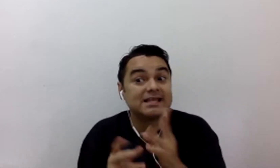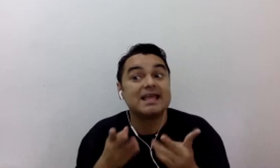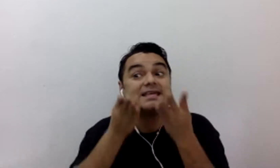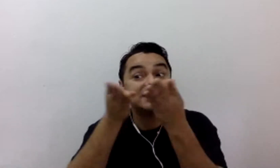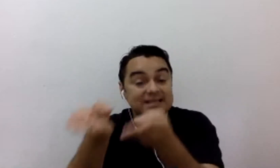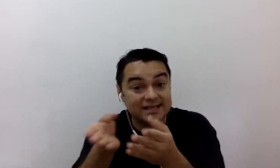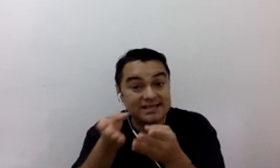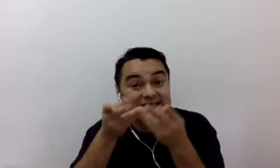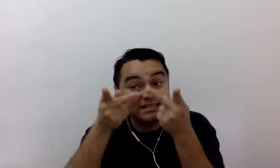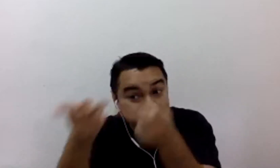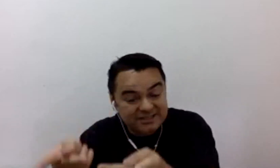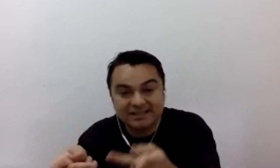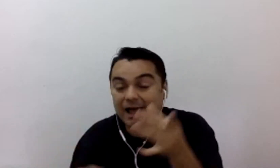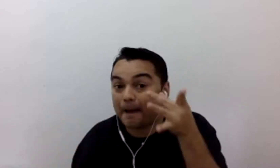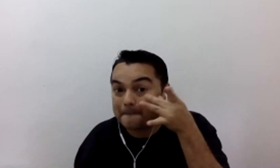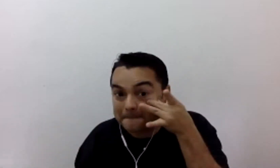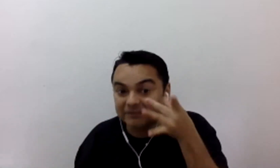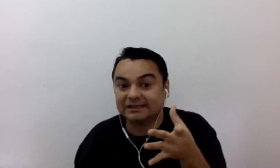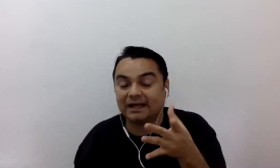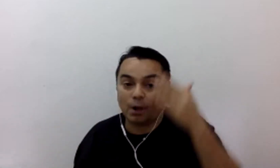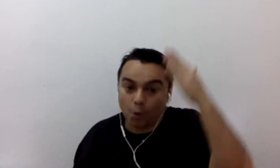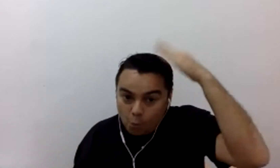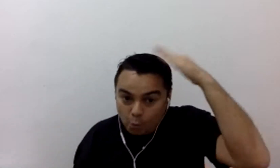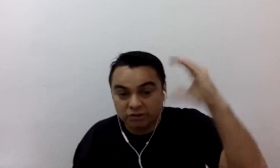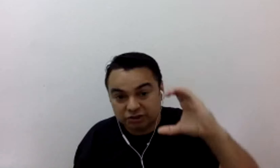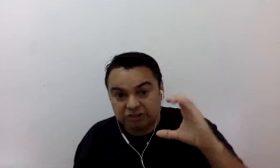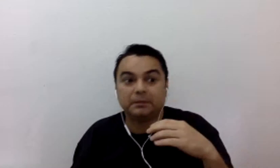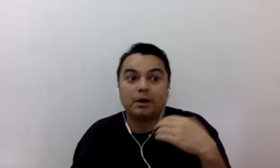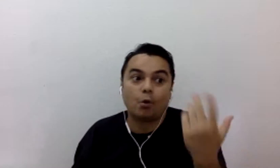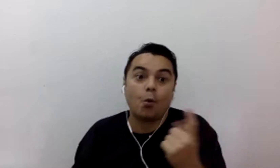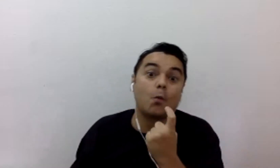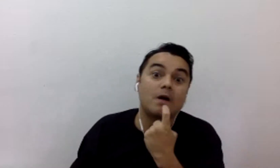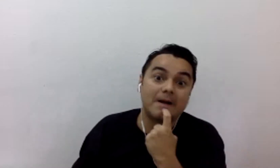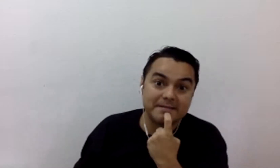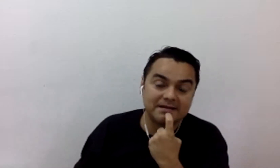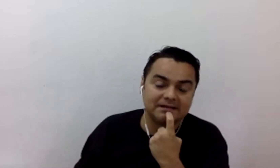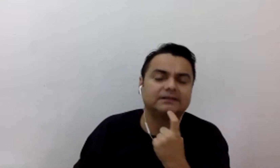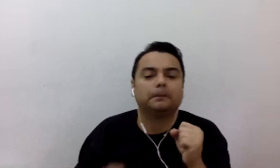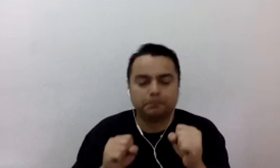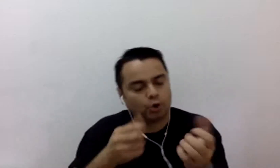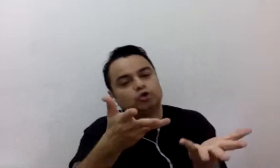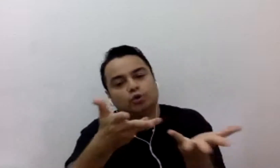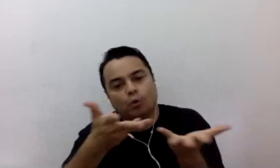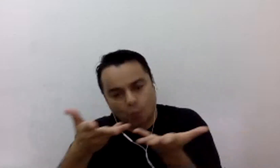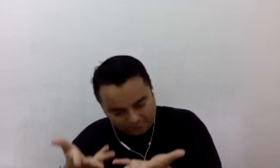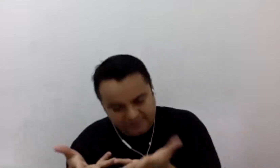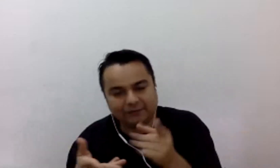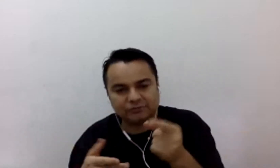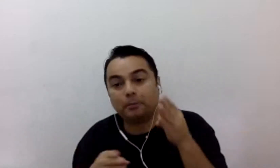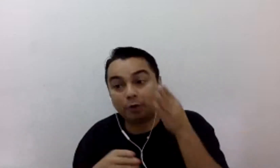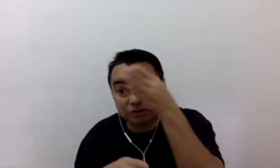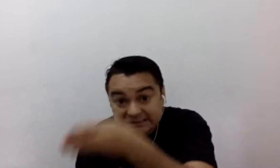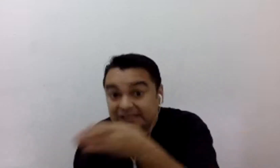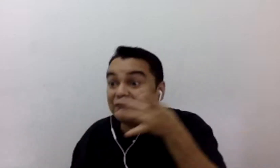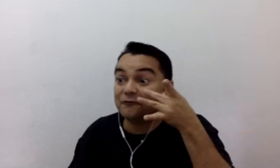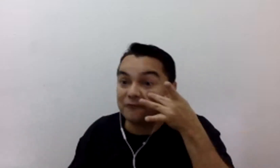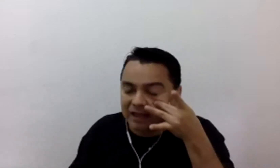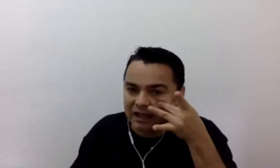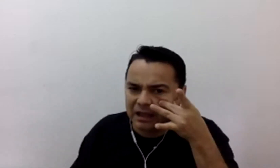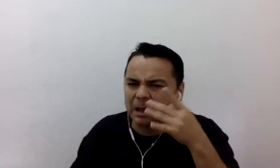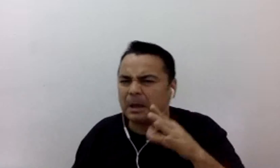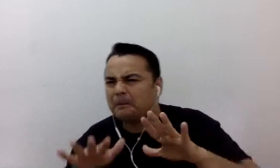pessoalmente, né, as plantas de Curitiba ou de Campinas, então a gente vai oferecer essa oportunidade, né? Então, a previsão